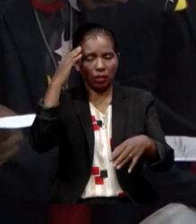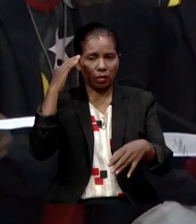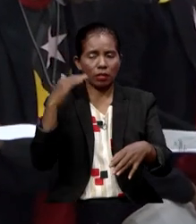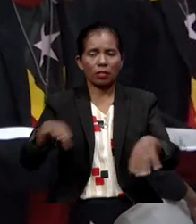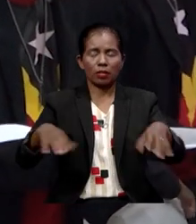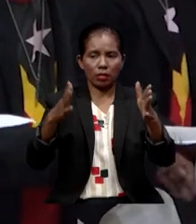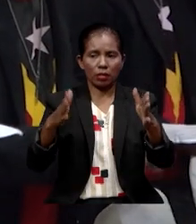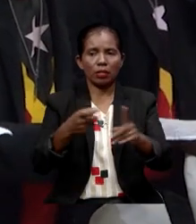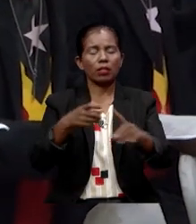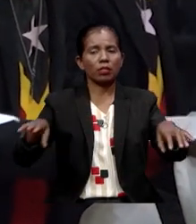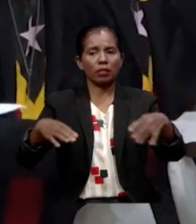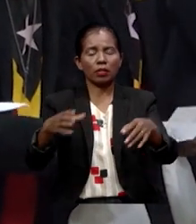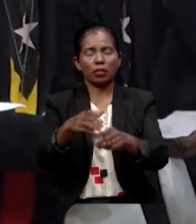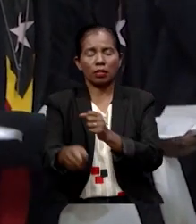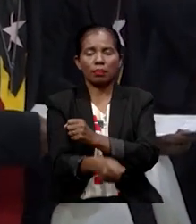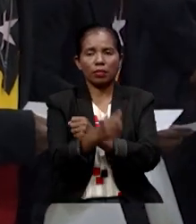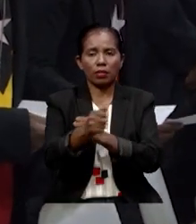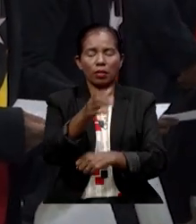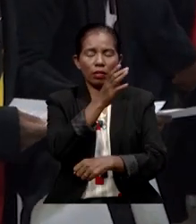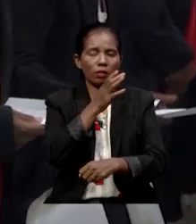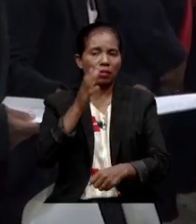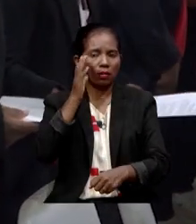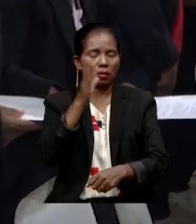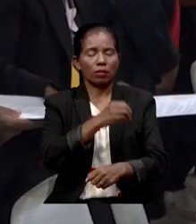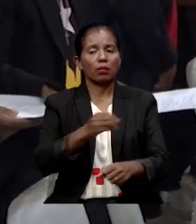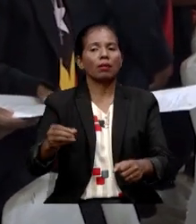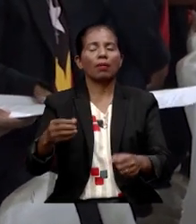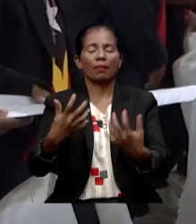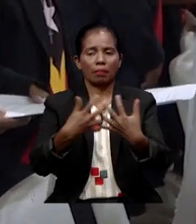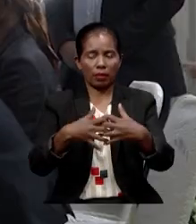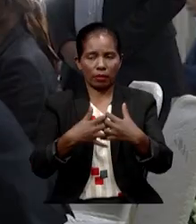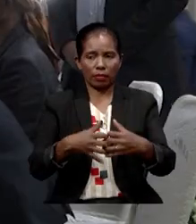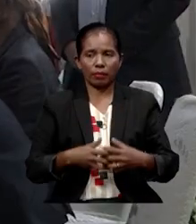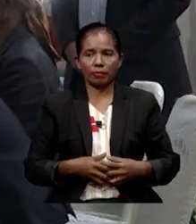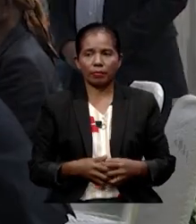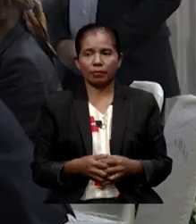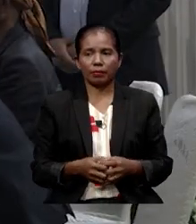Hirakne serviço ia área pesca agricultura no mecânico Agustin da Costa Romaldo Neves GMN.